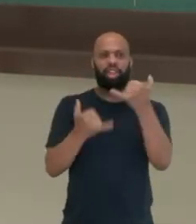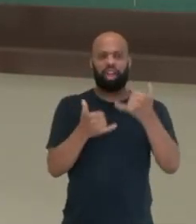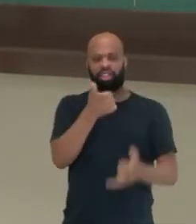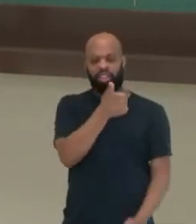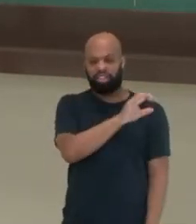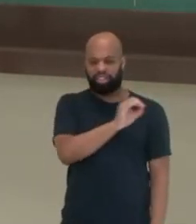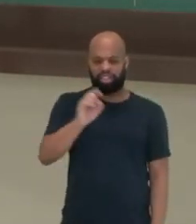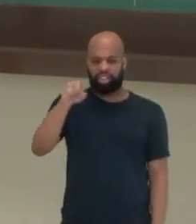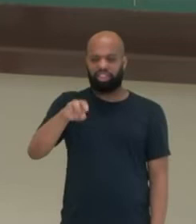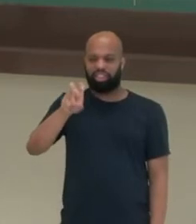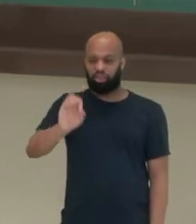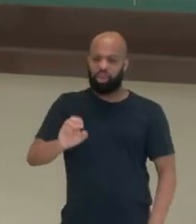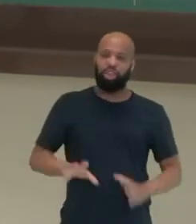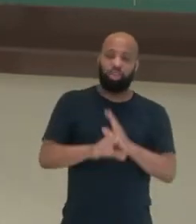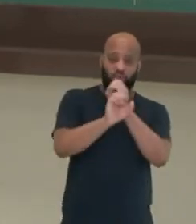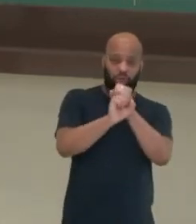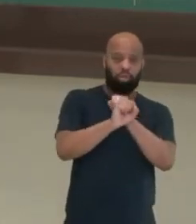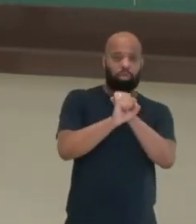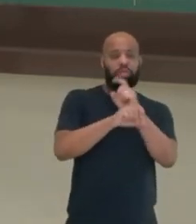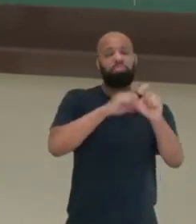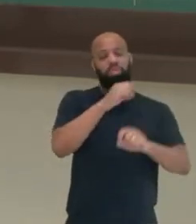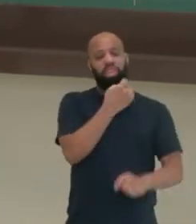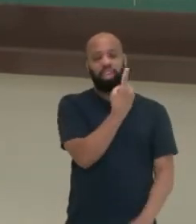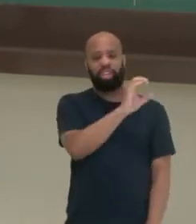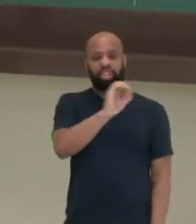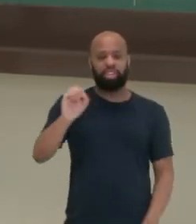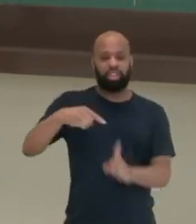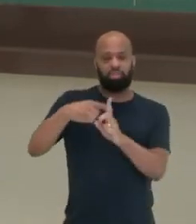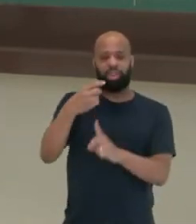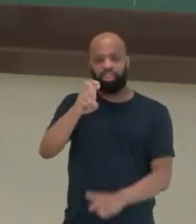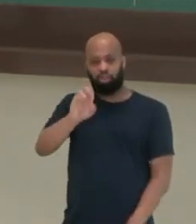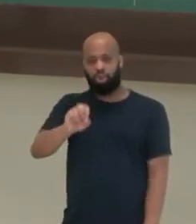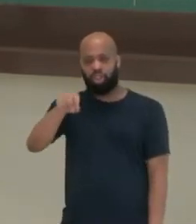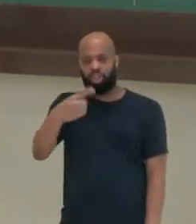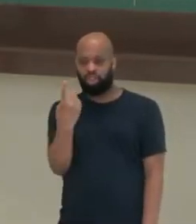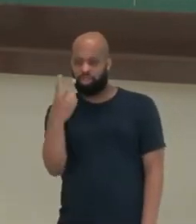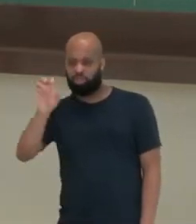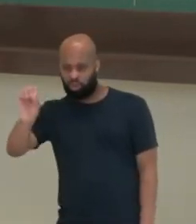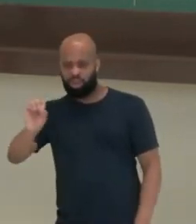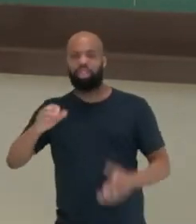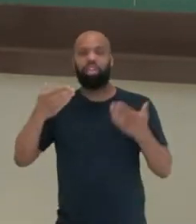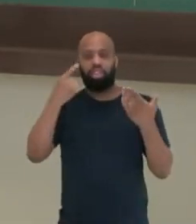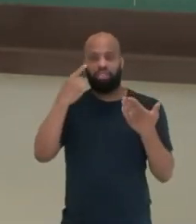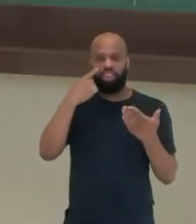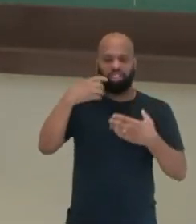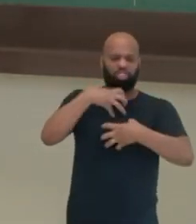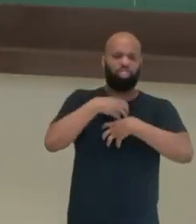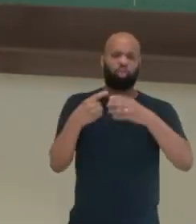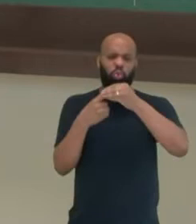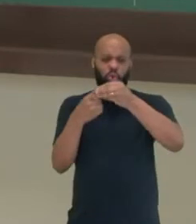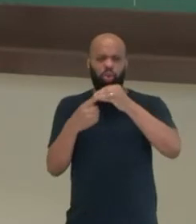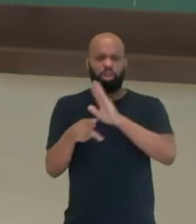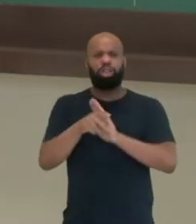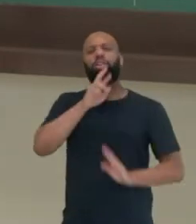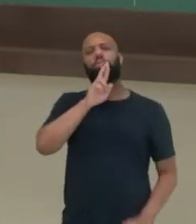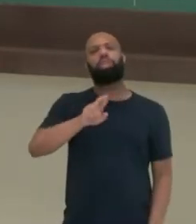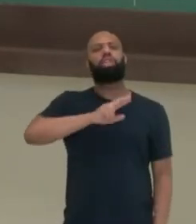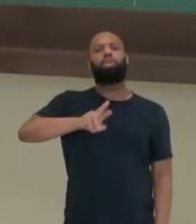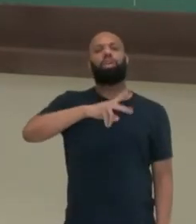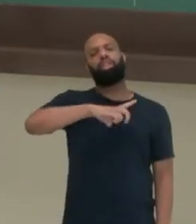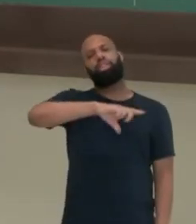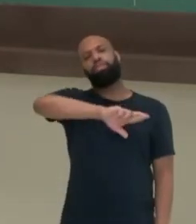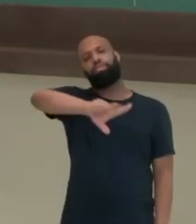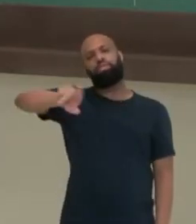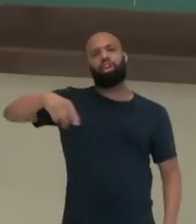100, 50. Então, 100 mais 50, 150. Então, repare como não existe uma única forma de você solucionar